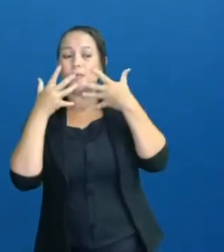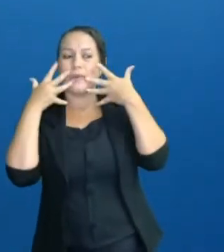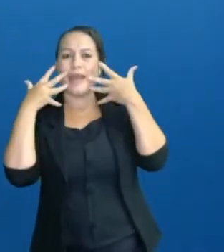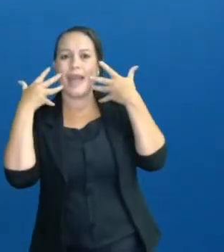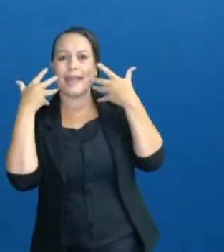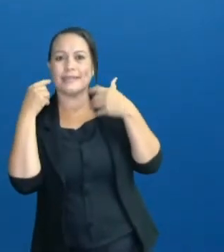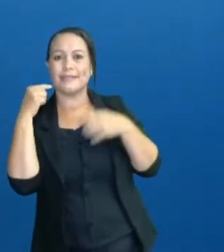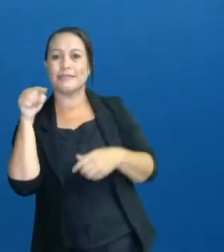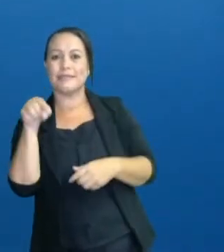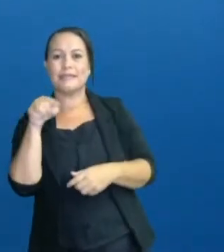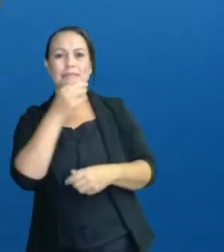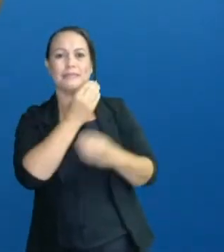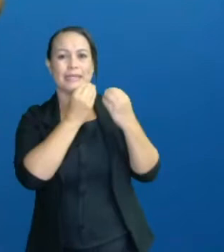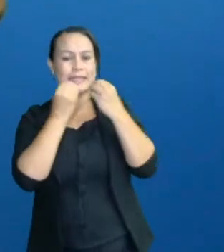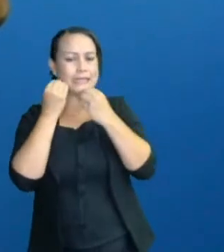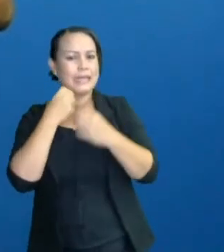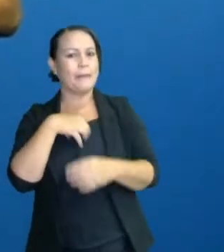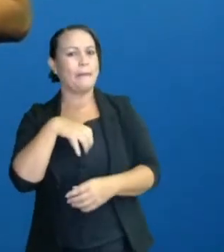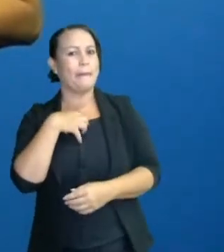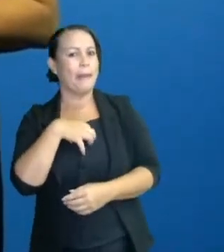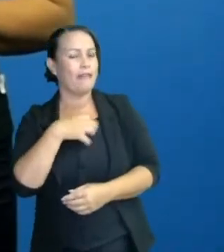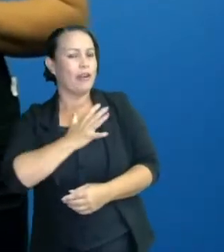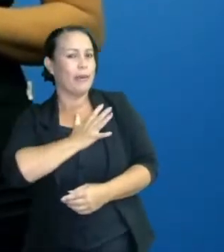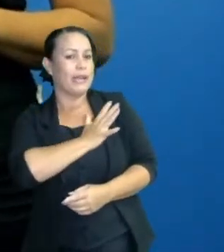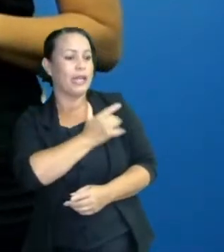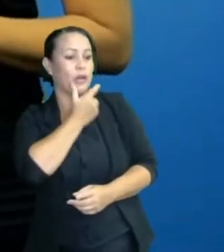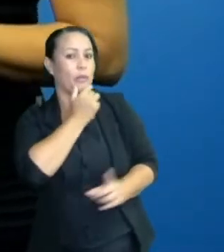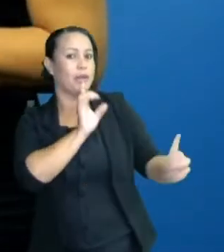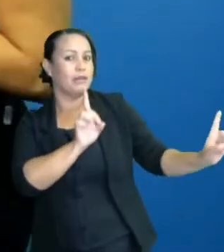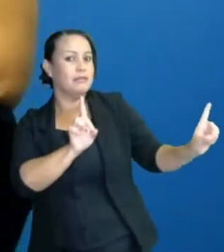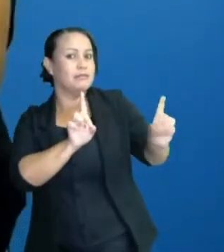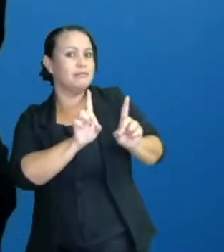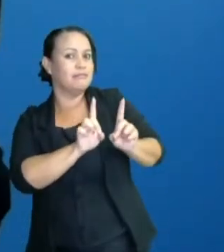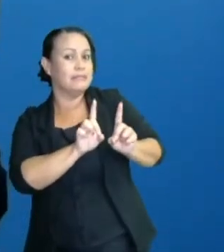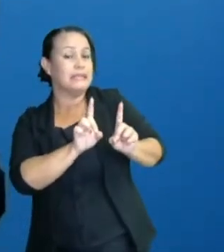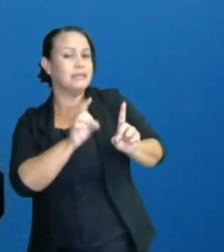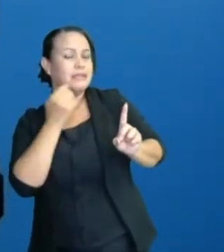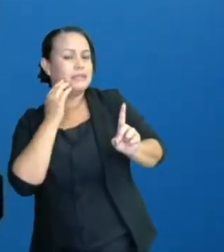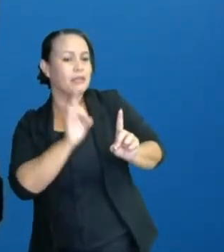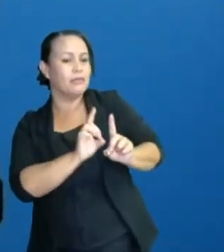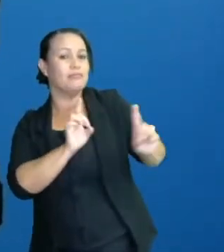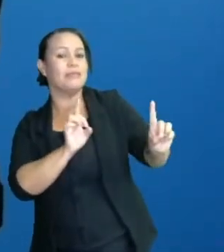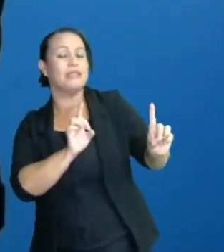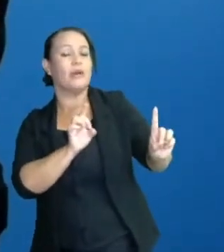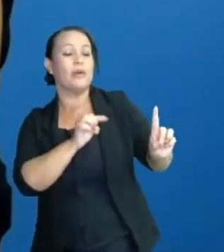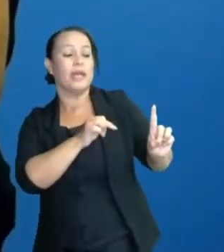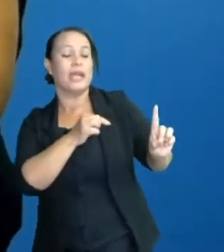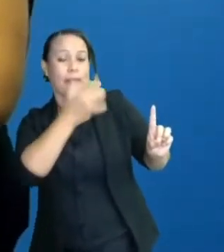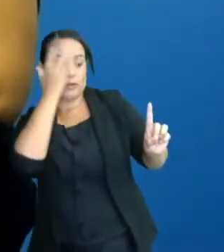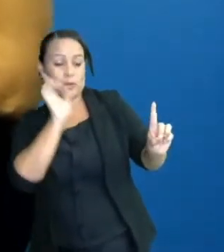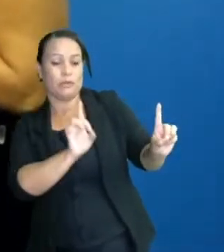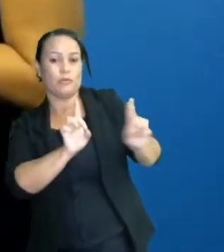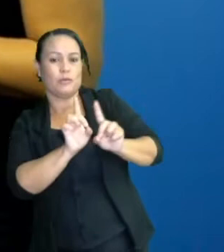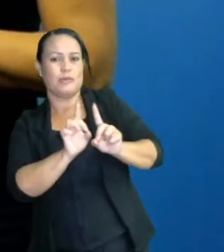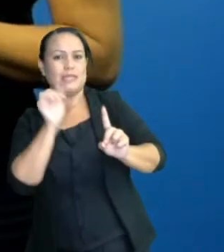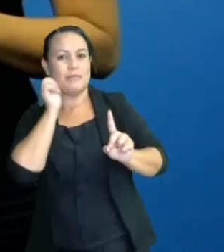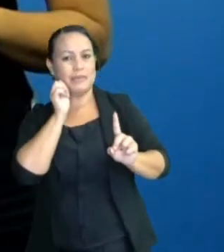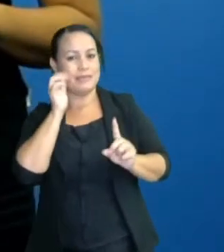não permitiu que o menininho se aproximasse dela, que esse personagem se aproximasse dela.